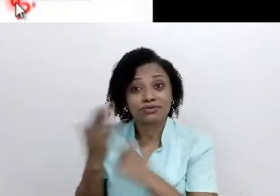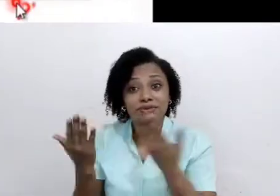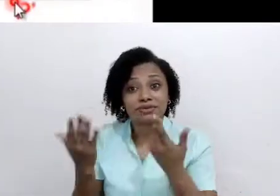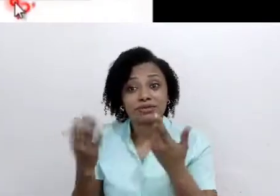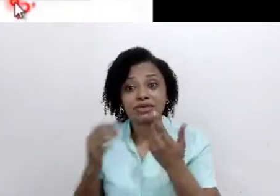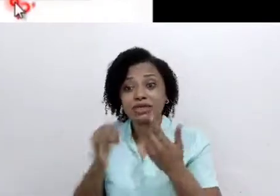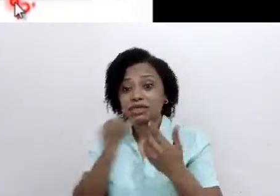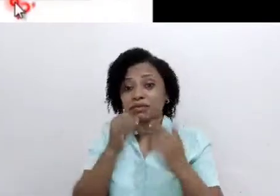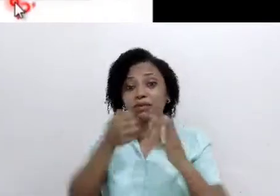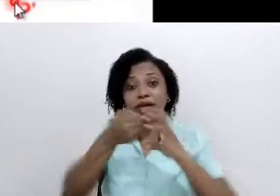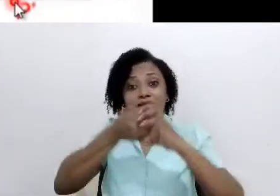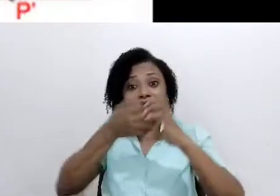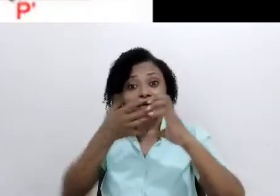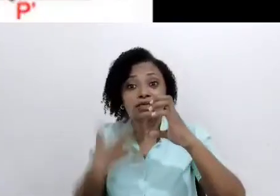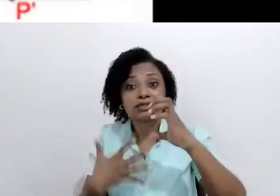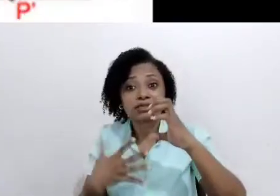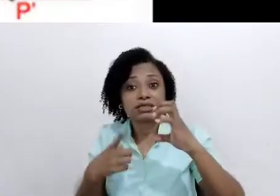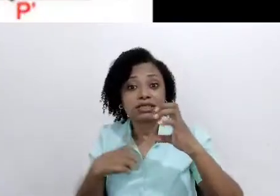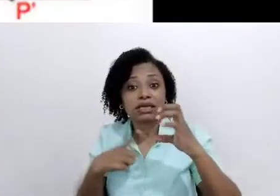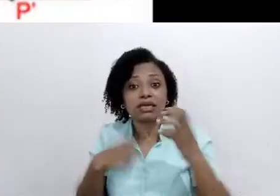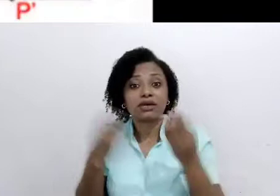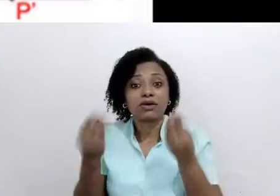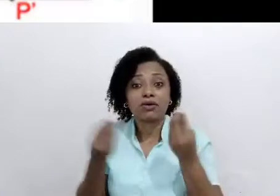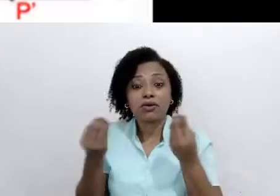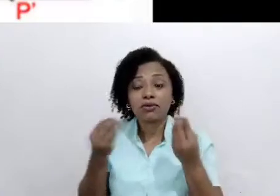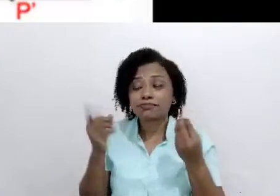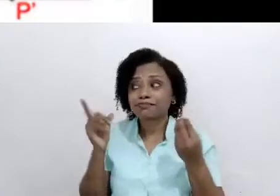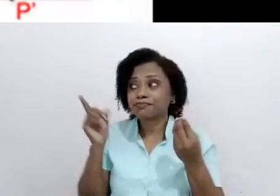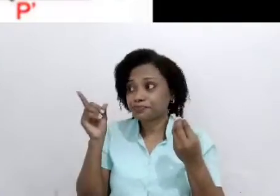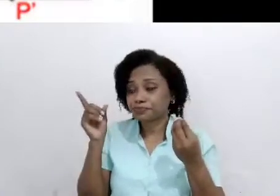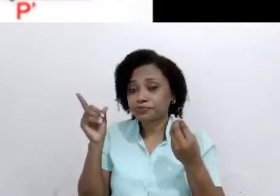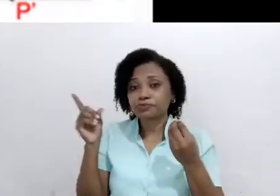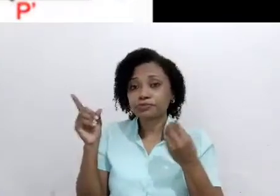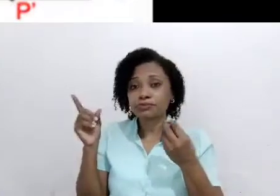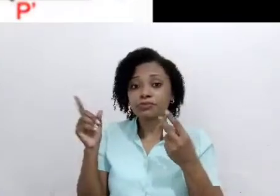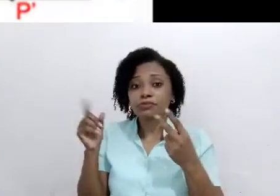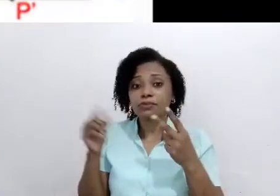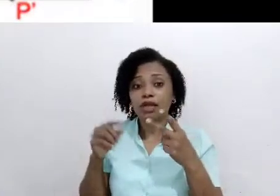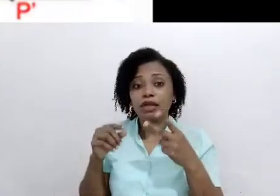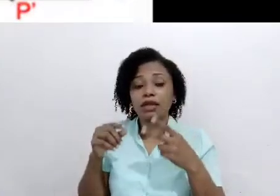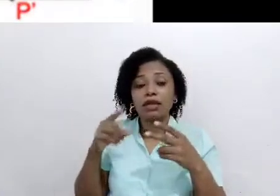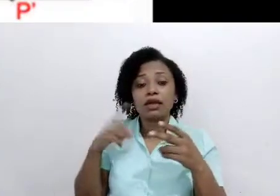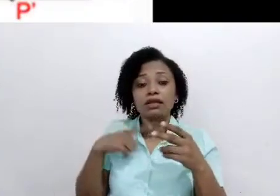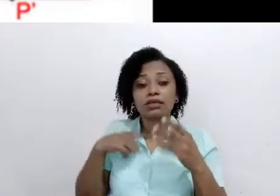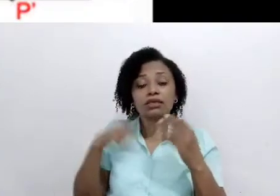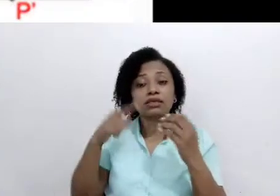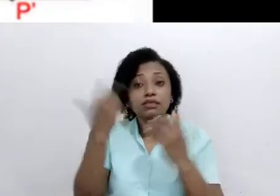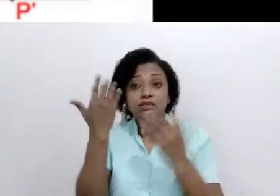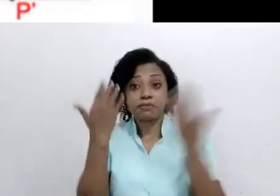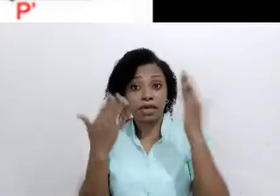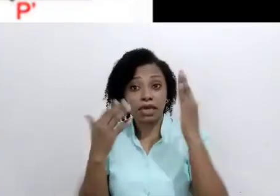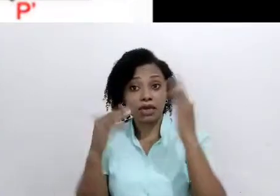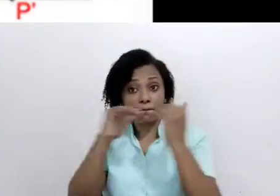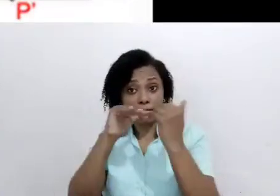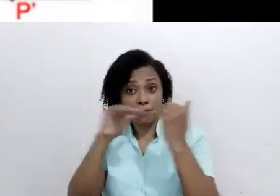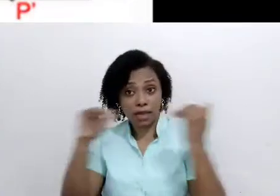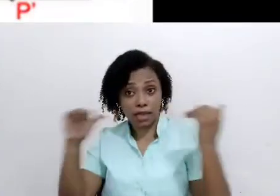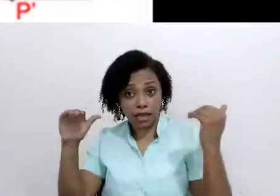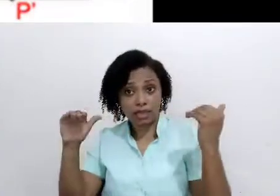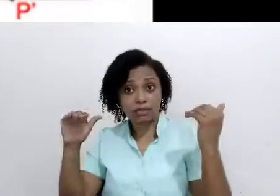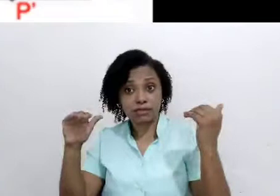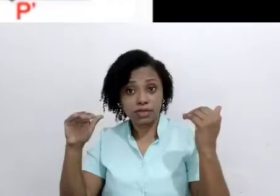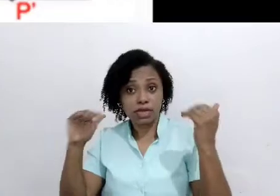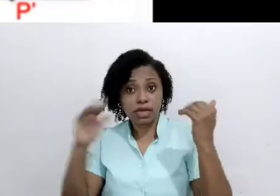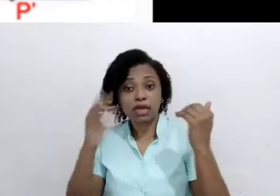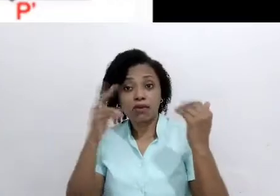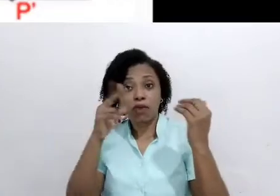características. Primeira delas, nos espelhos planos, as imagens são sempre virtuais e